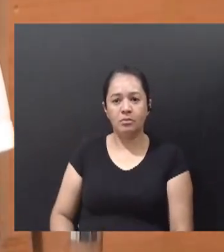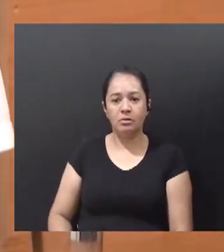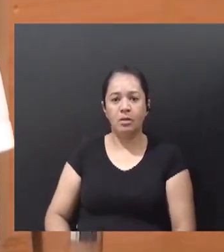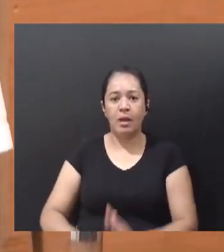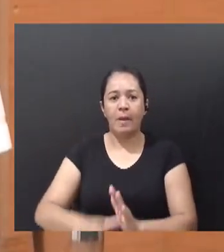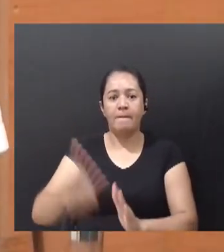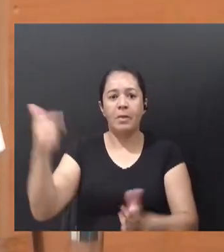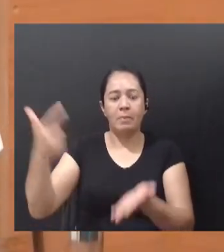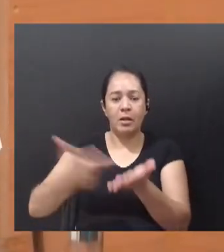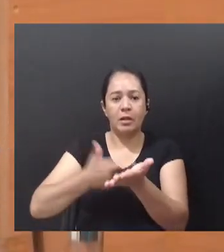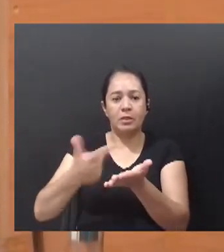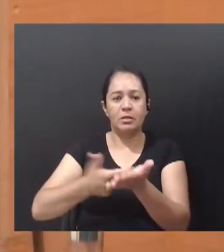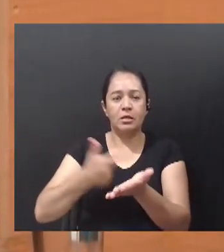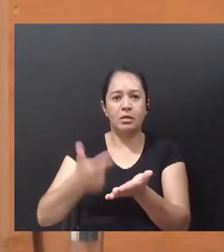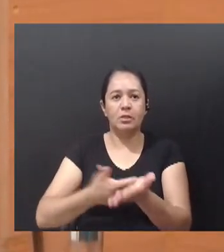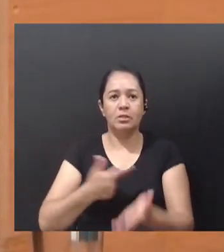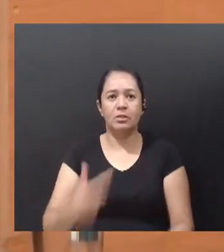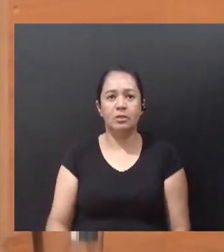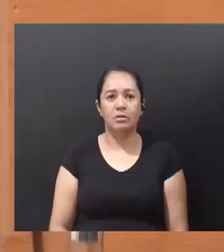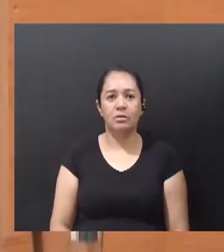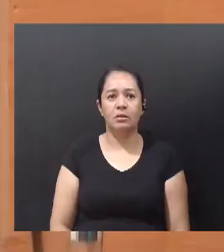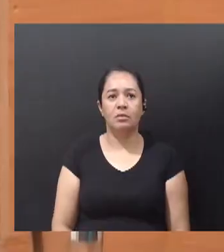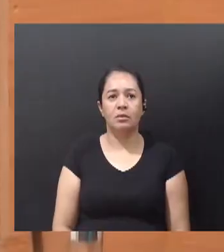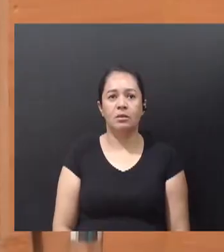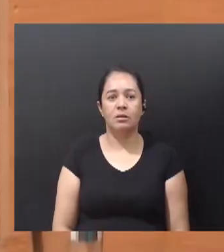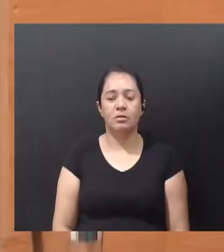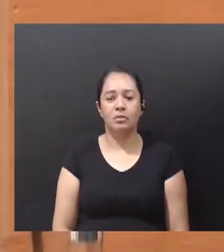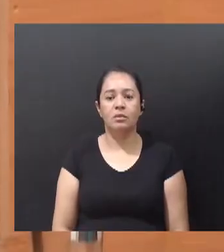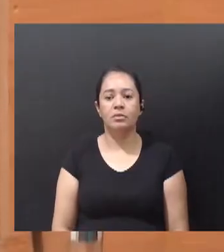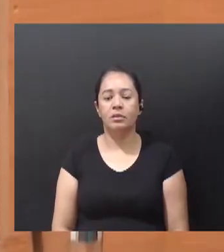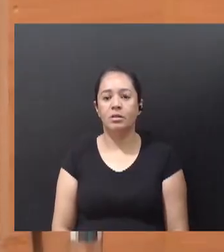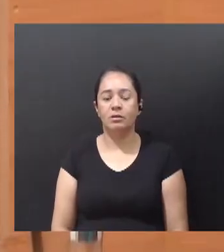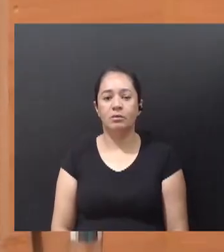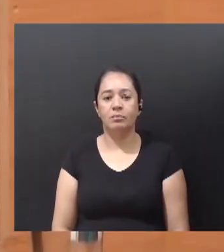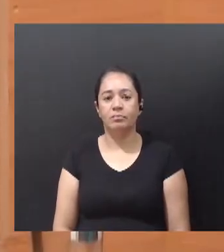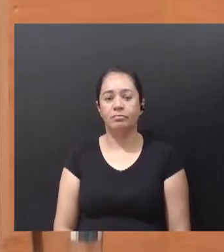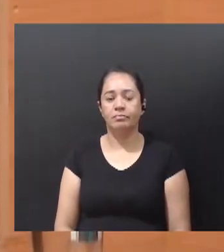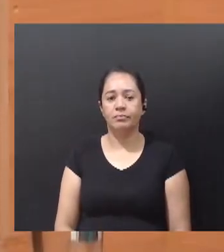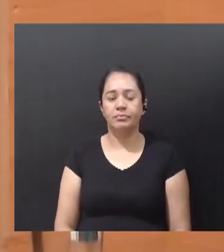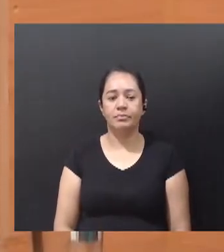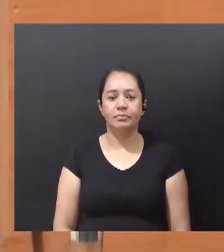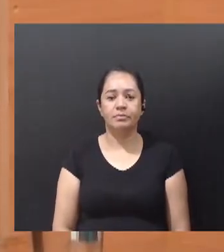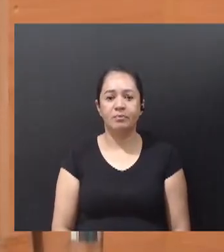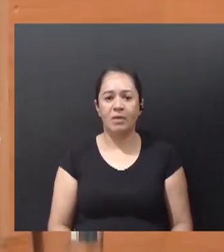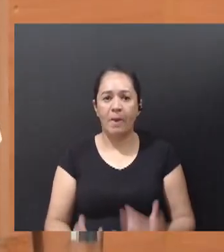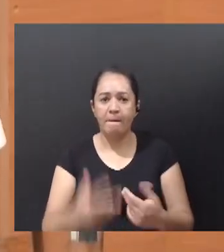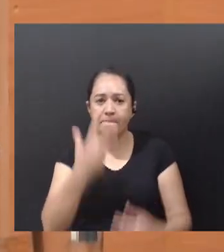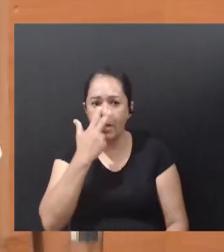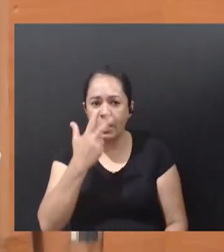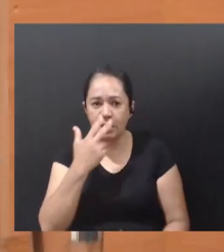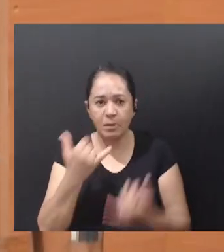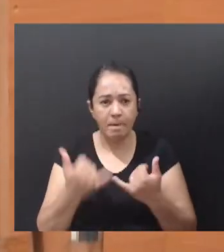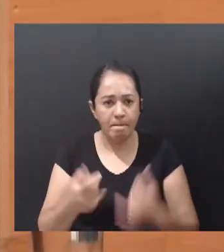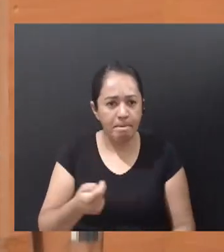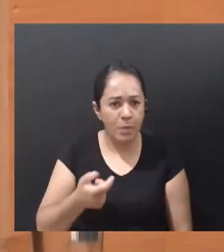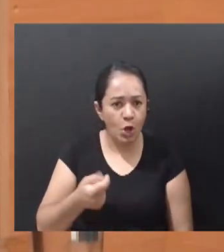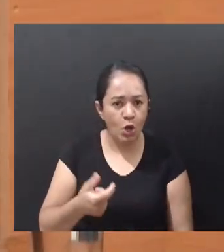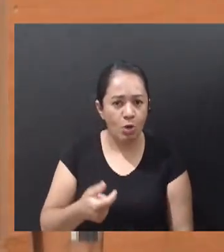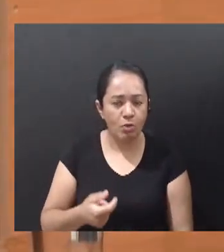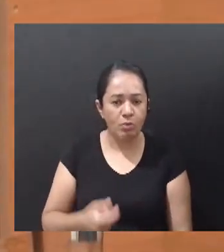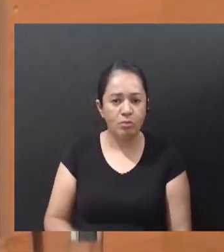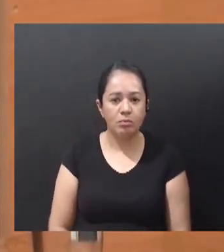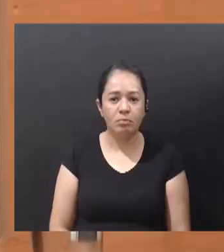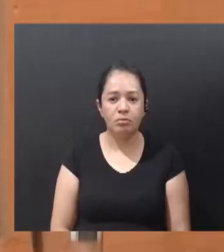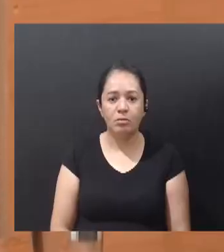preço pago, pescoço, peito, pulmões perfurados. Parece pouco? Pedro Paulo, profissão,